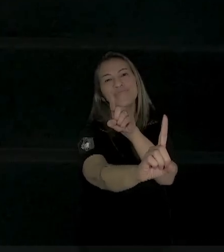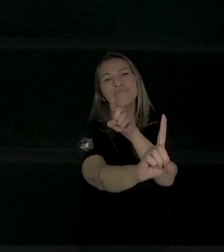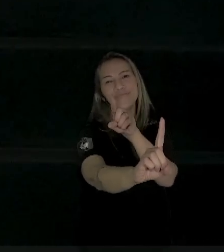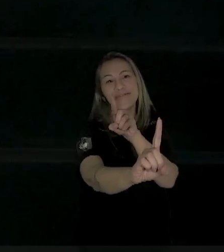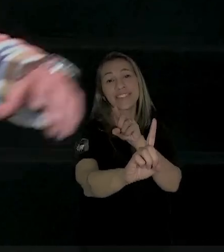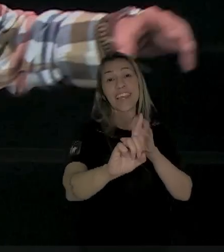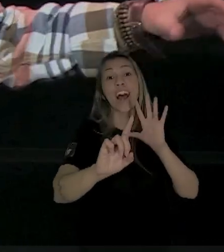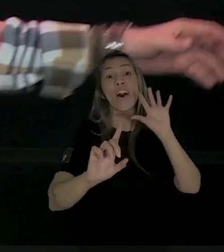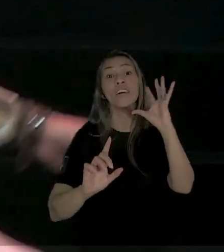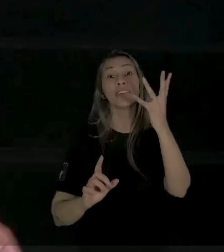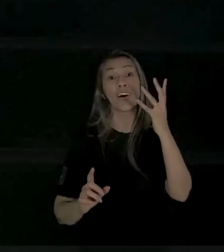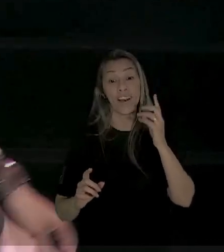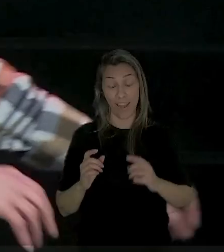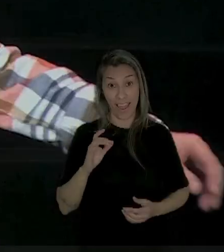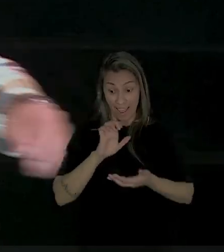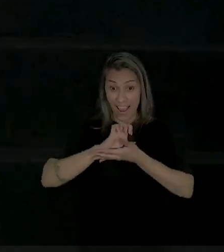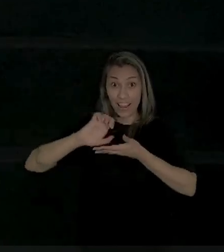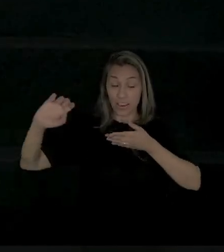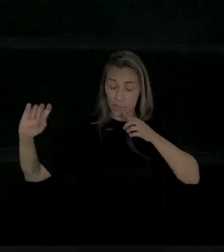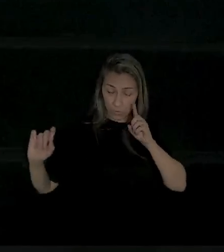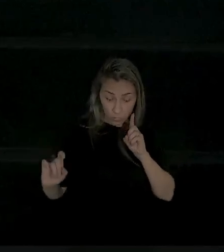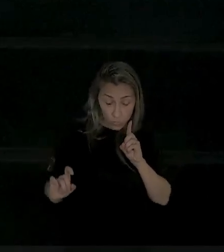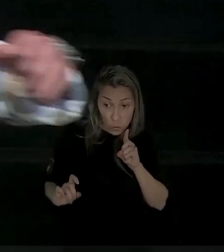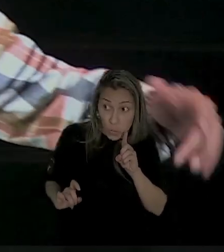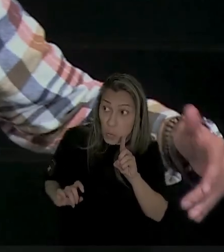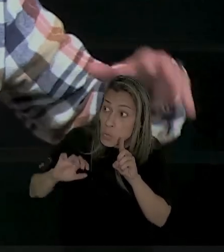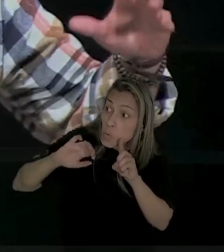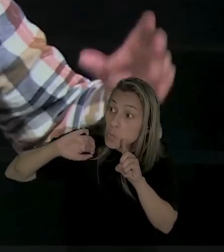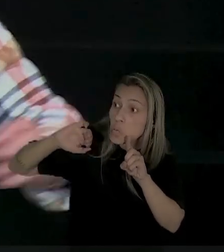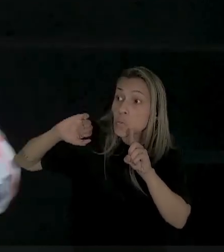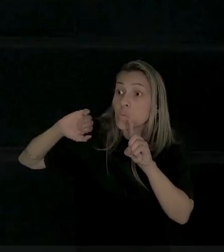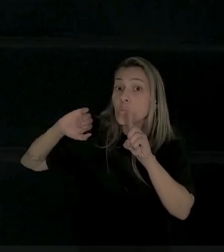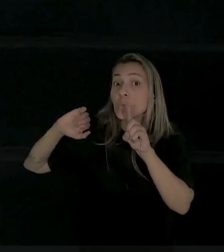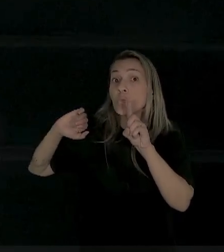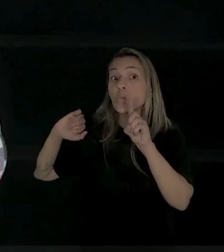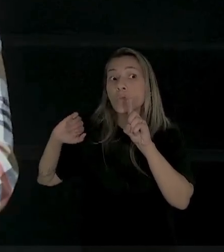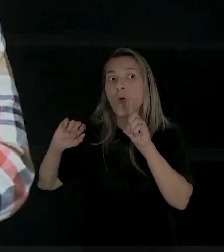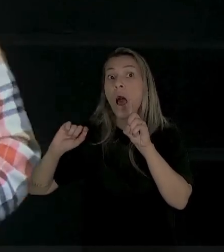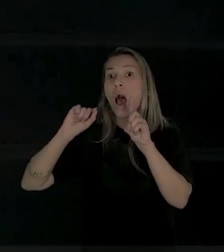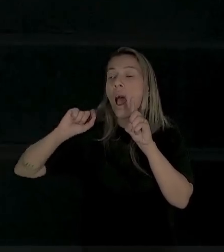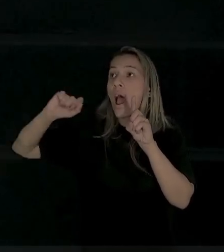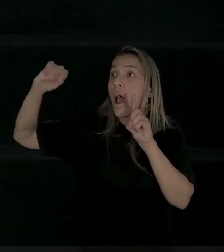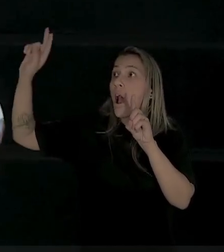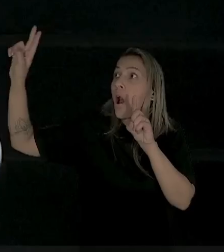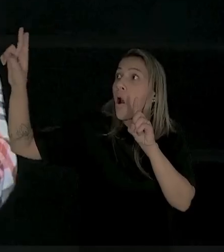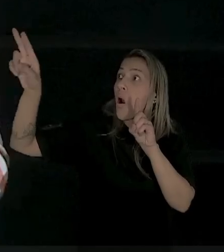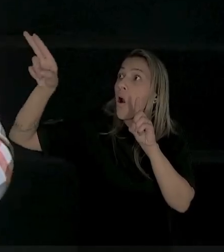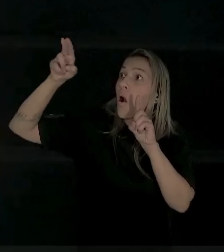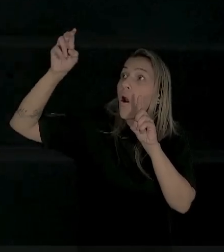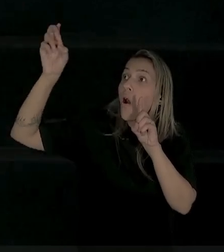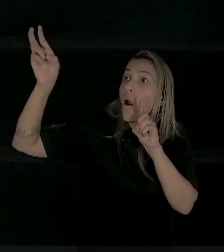vento. Mas não é um vento qualquer. A Bíblia não pode mentir. É um vento que